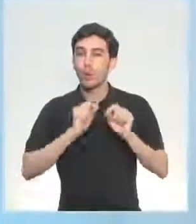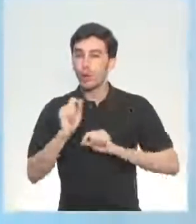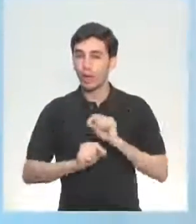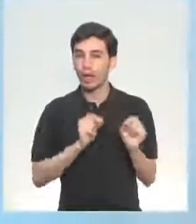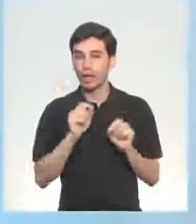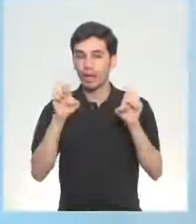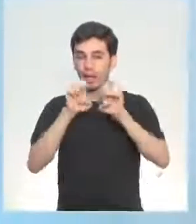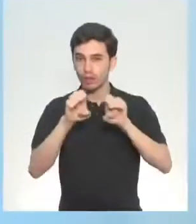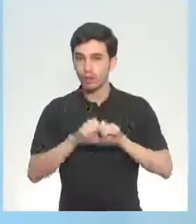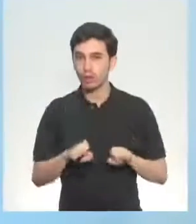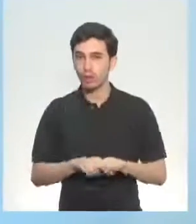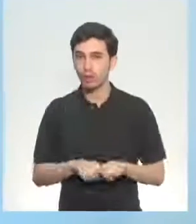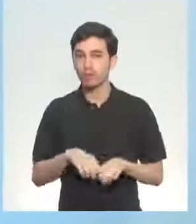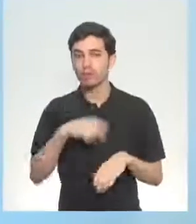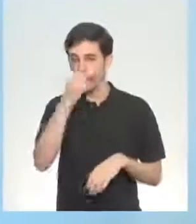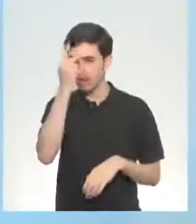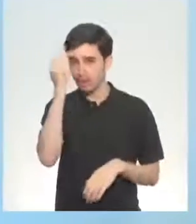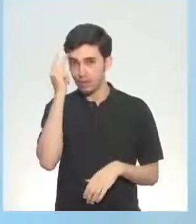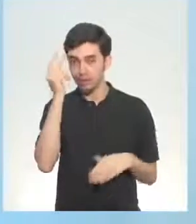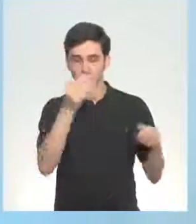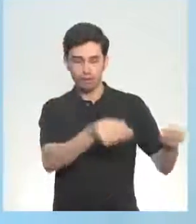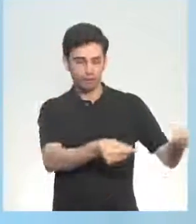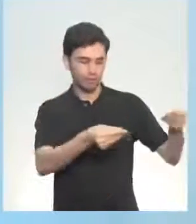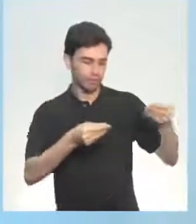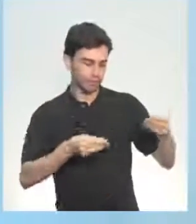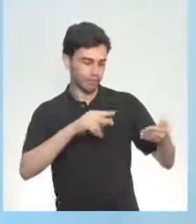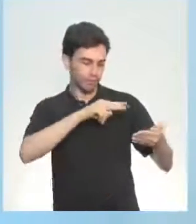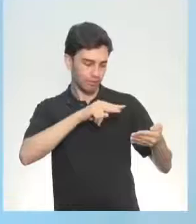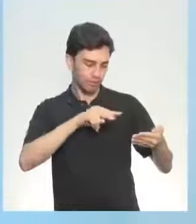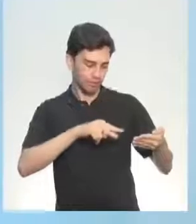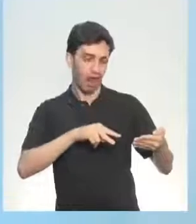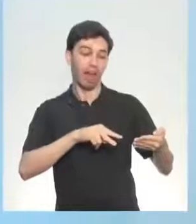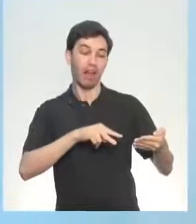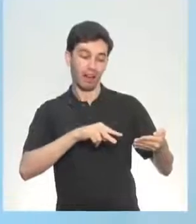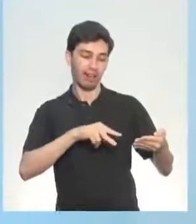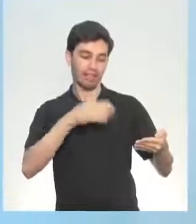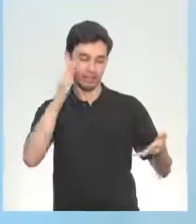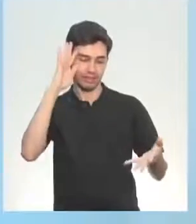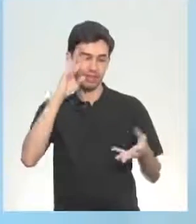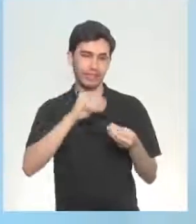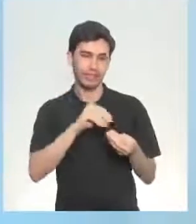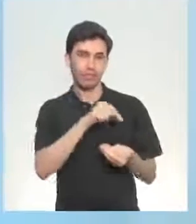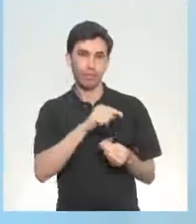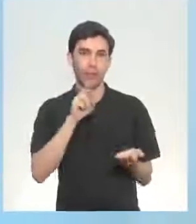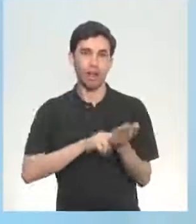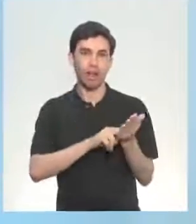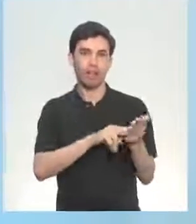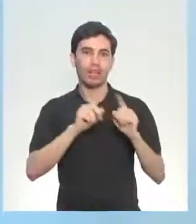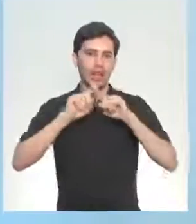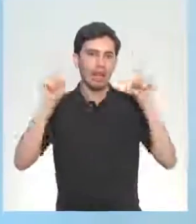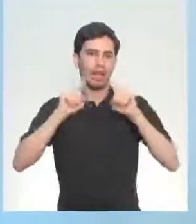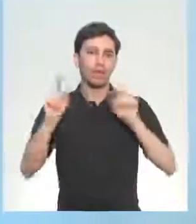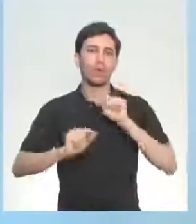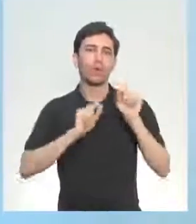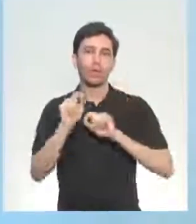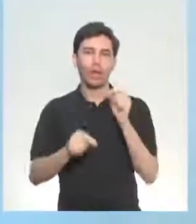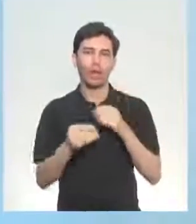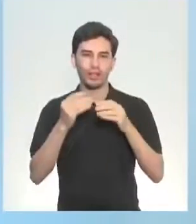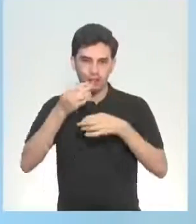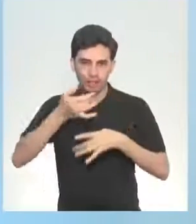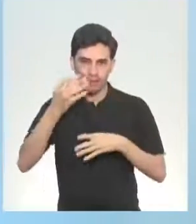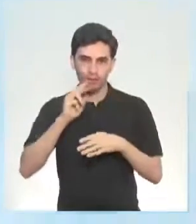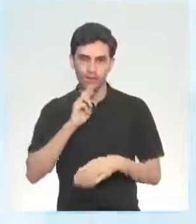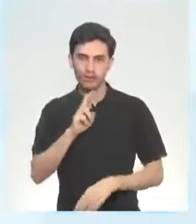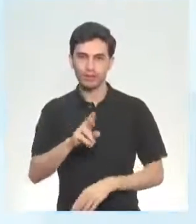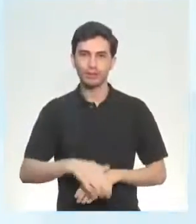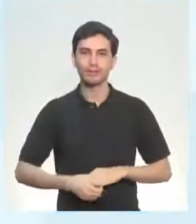quando nós façamos a leitura, de cara já observo, isso é uma carta de reclamação, ok? Coloquem aí no chat para a gente, vamos